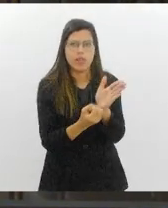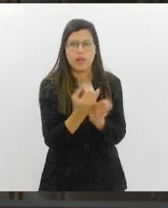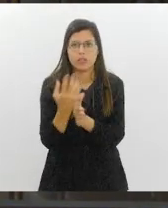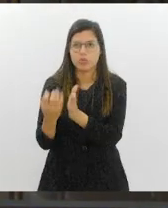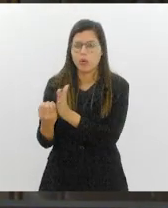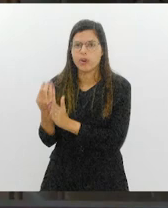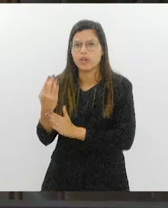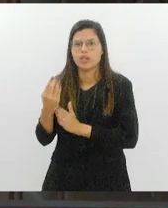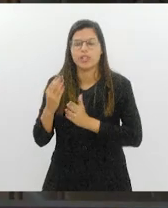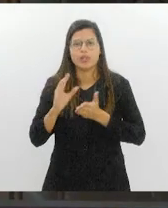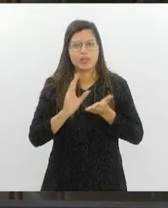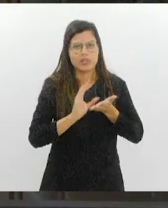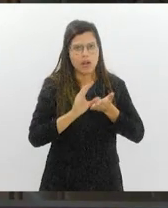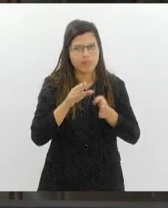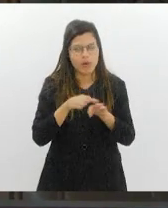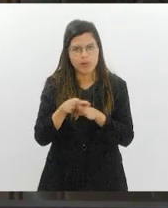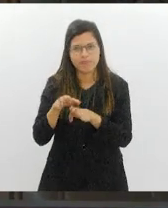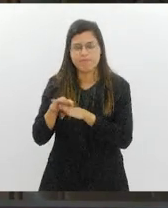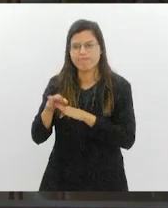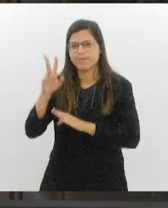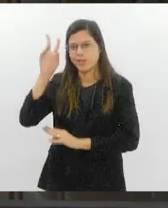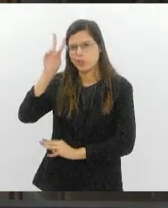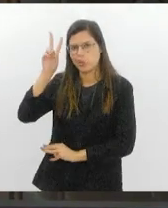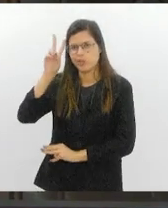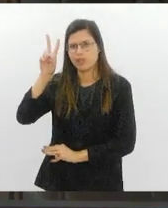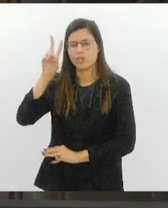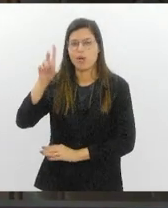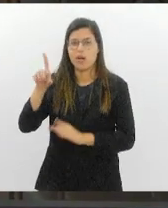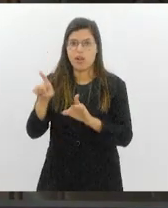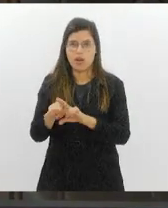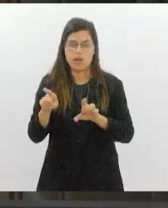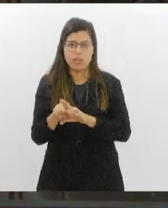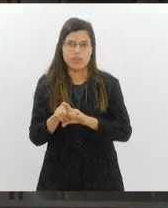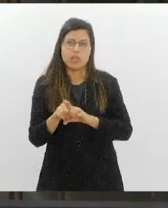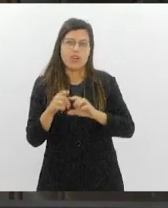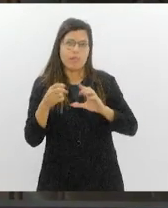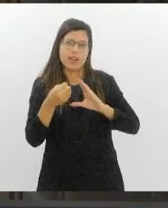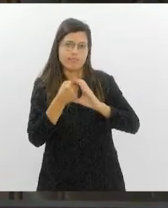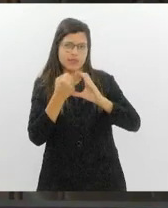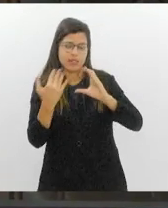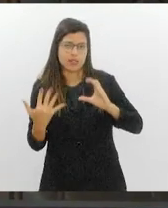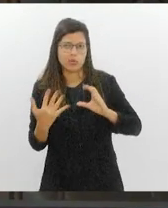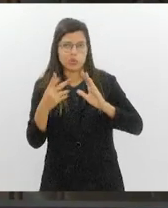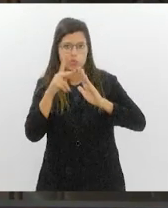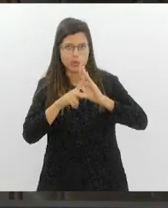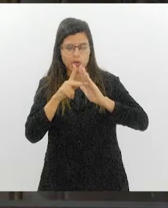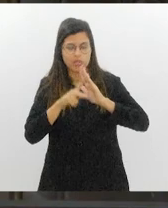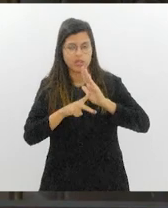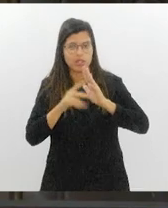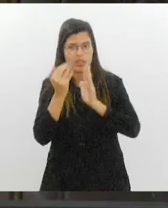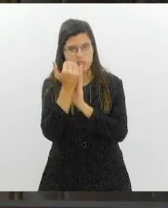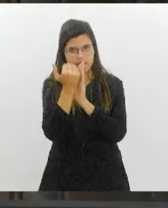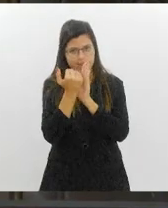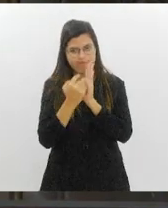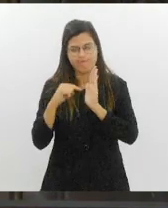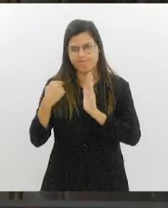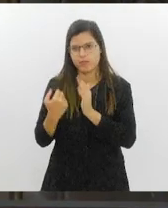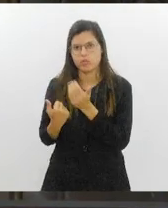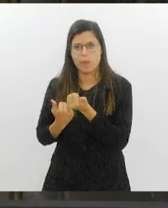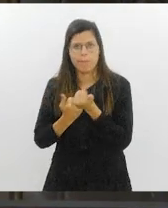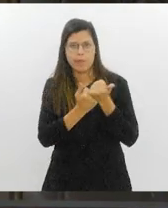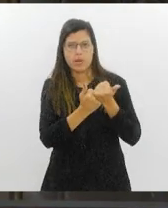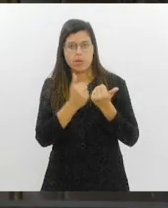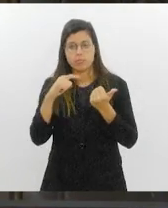curadoria, na história e nas características dos projetos que apoiamos. Acreditamos que, por meio do incentivo